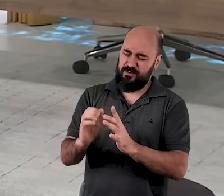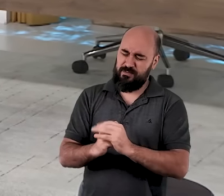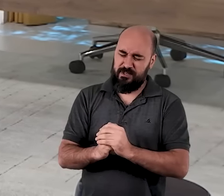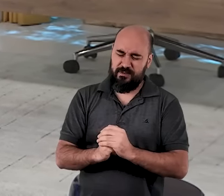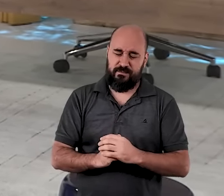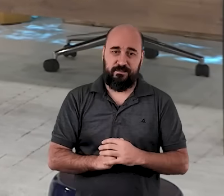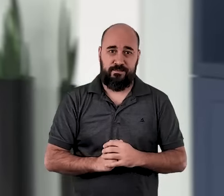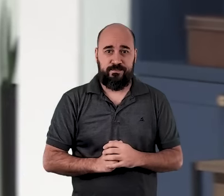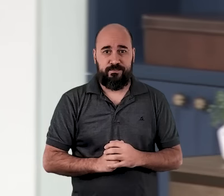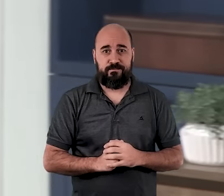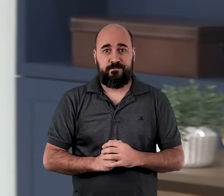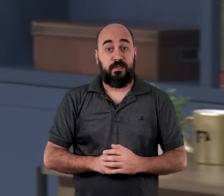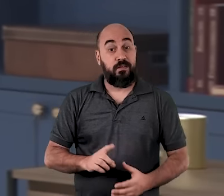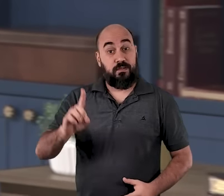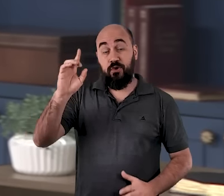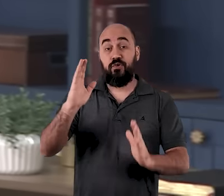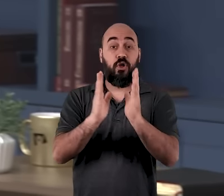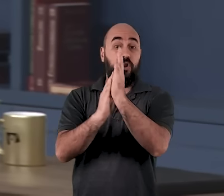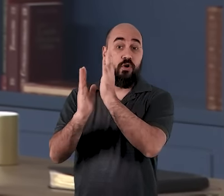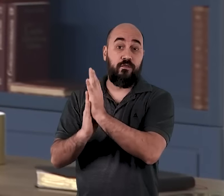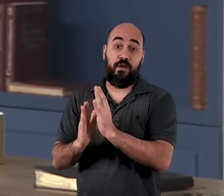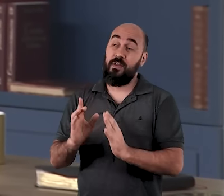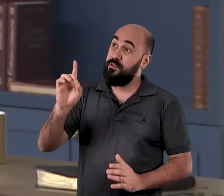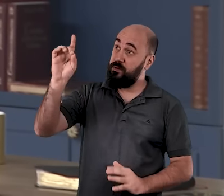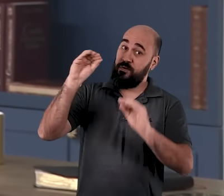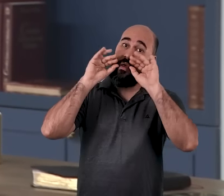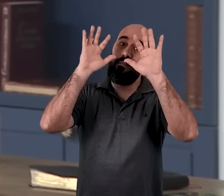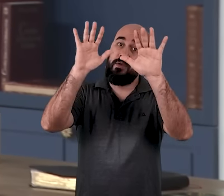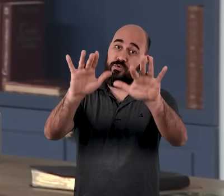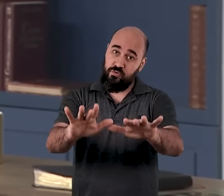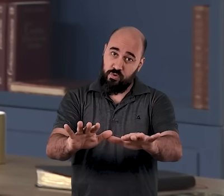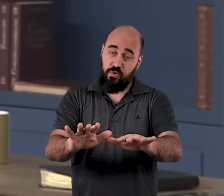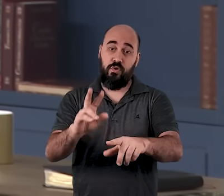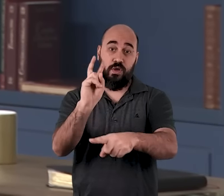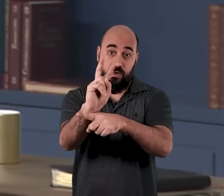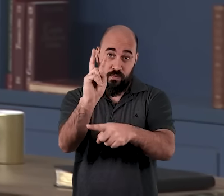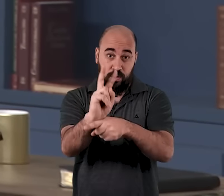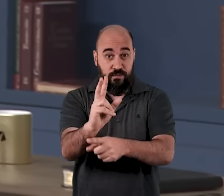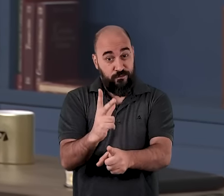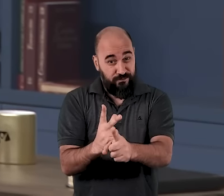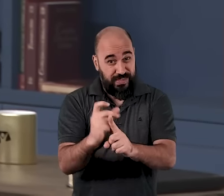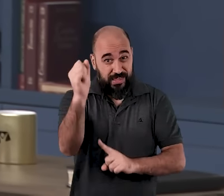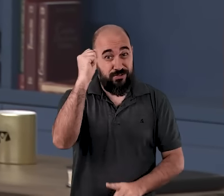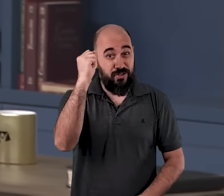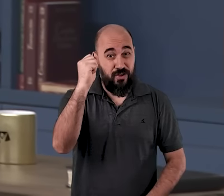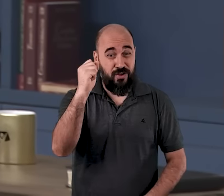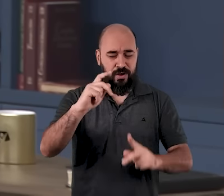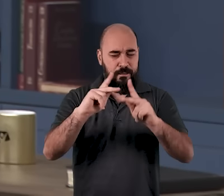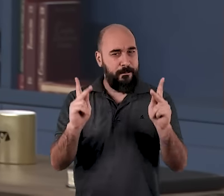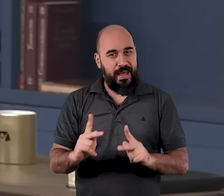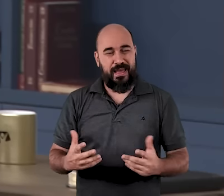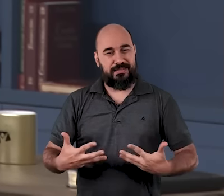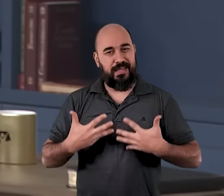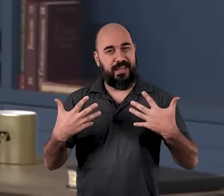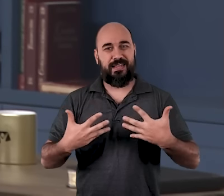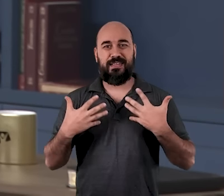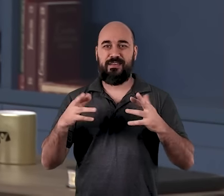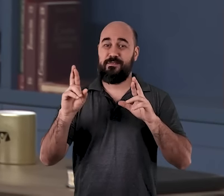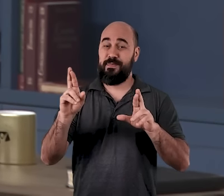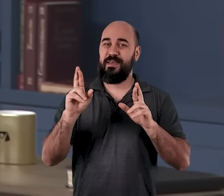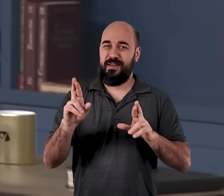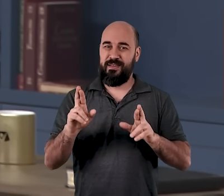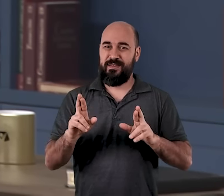por tudo. Que o Senhor lhe abençoe, que o Senhor lhe dê vitória. Tenha paz, tenha alegria, esperança